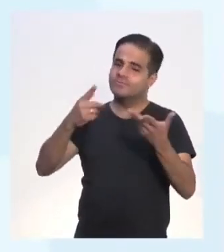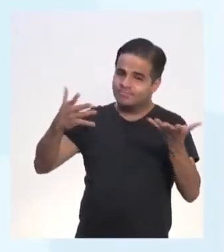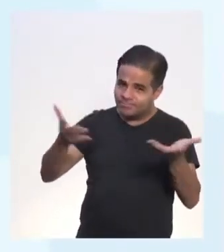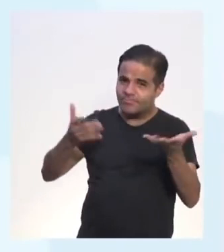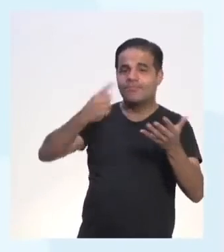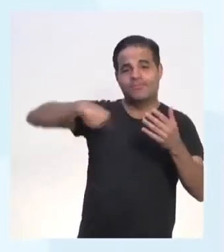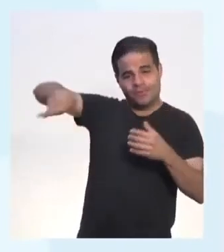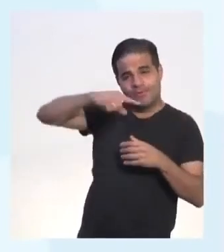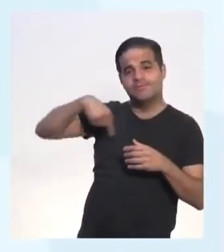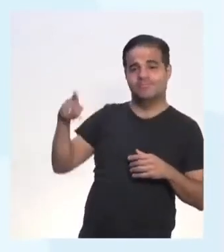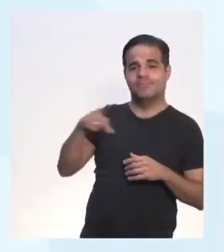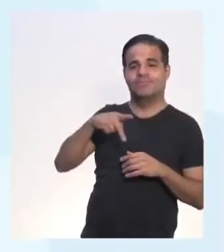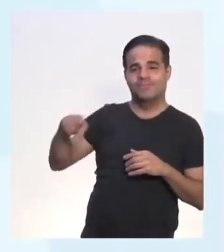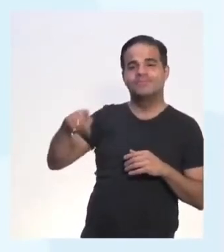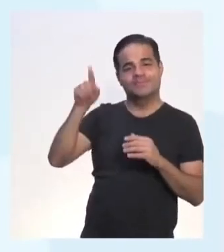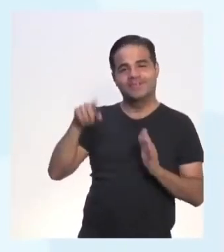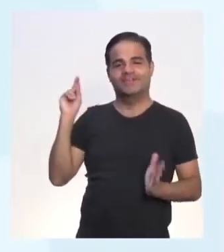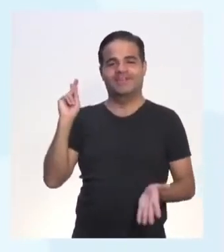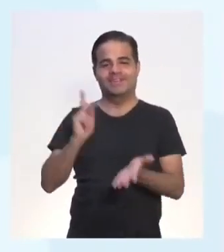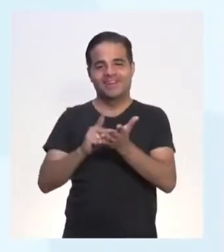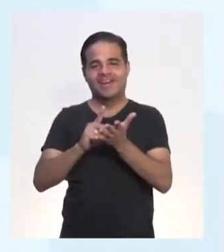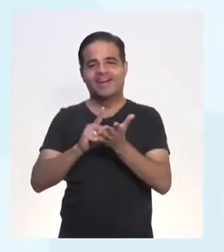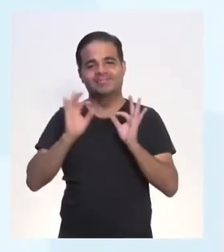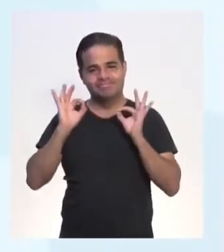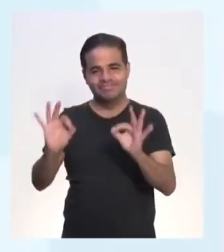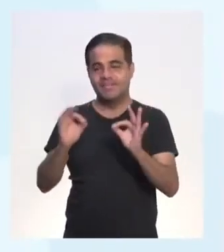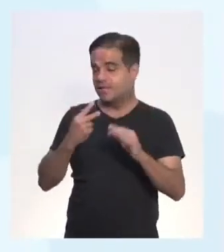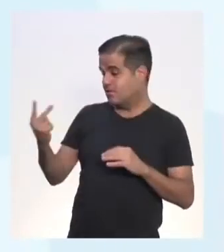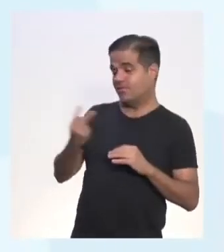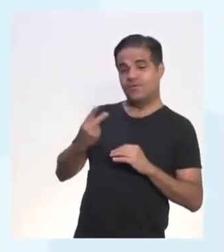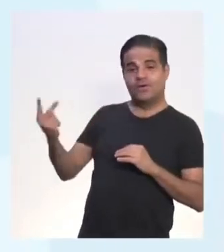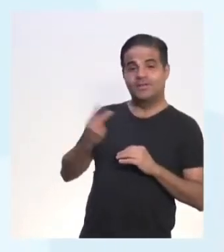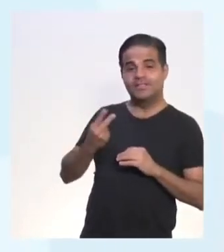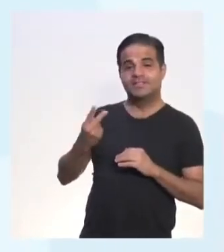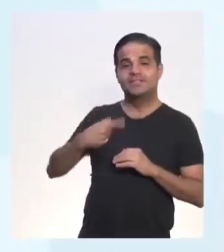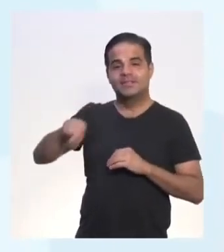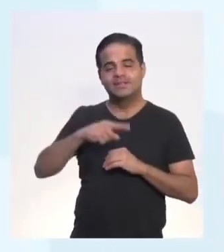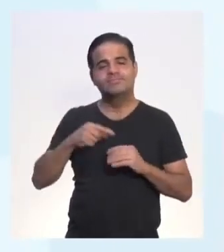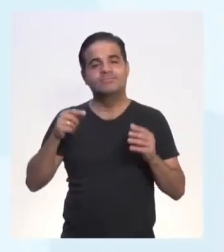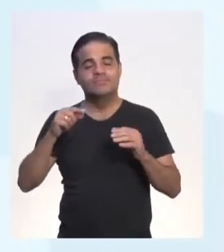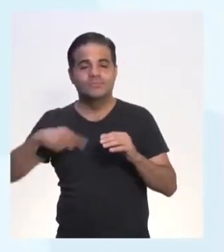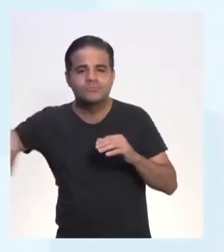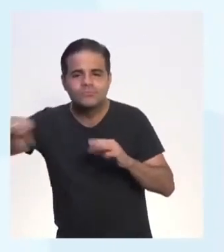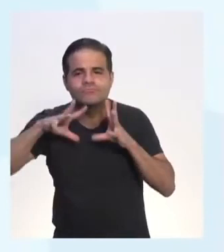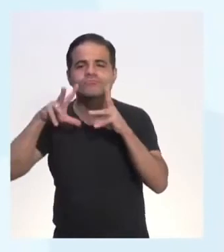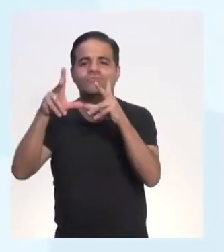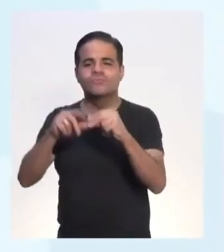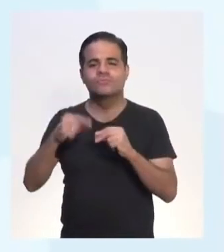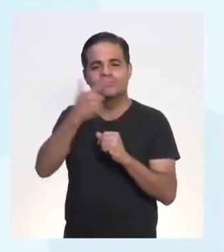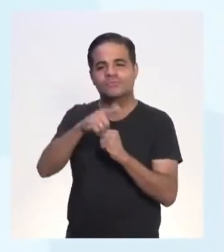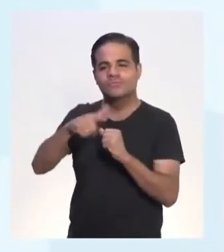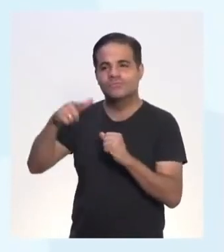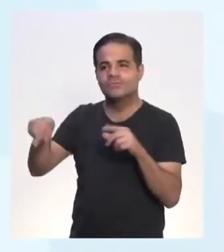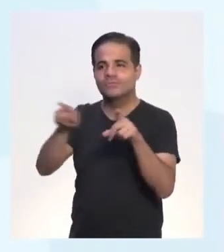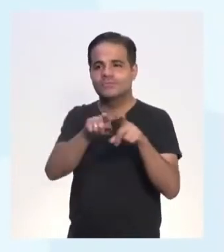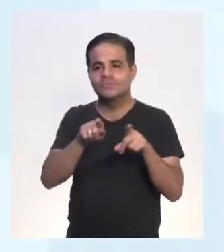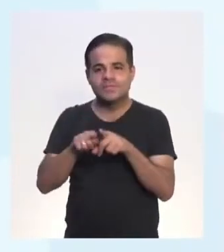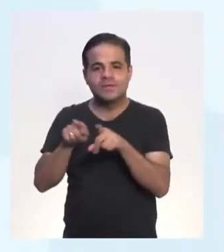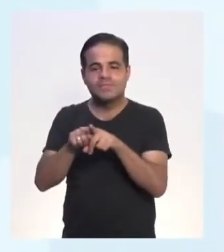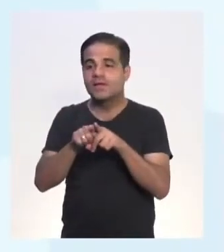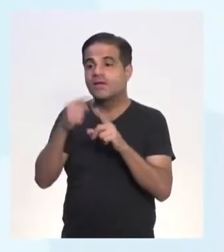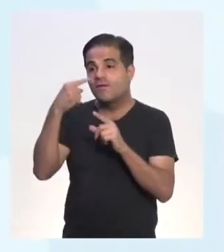nossos somos nós, né? Verdade é essa. Eu e você, tá? Tanto quanto todos os outros, tá?